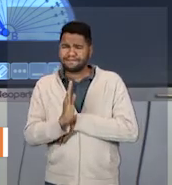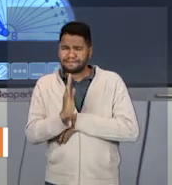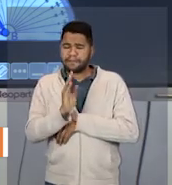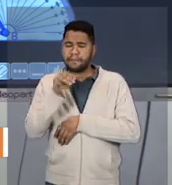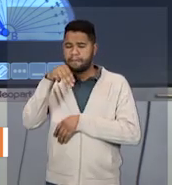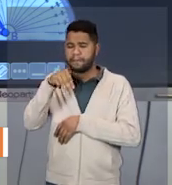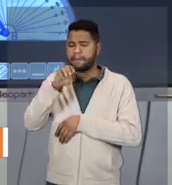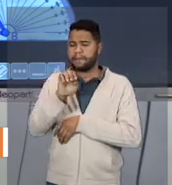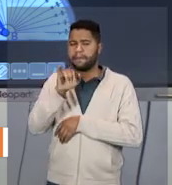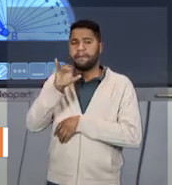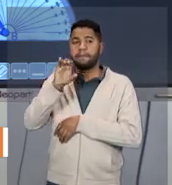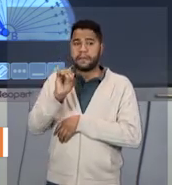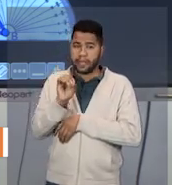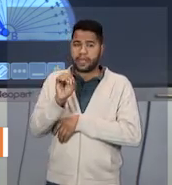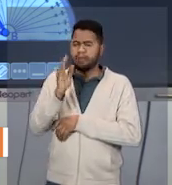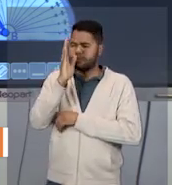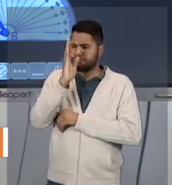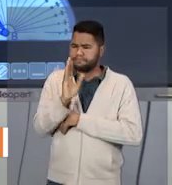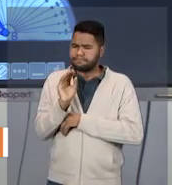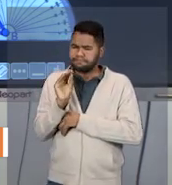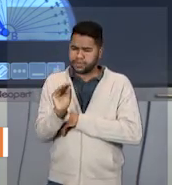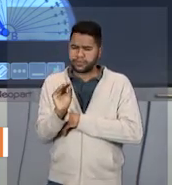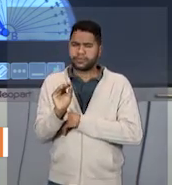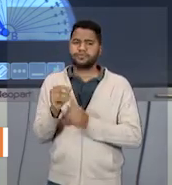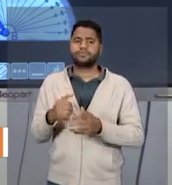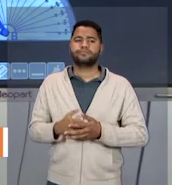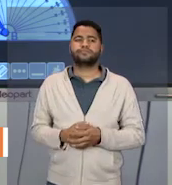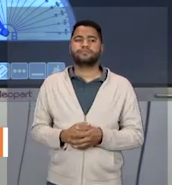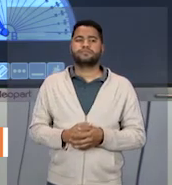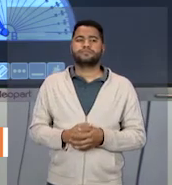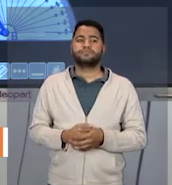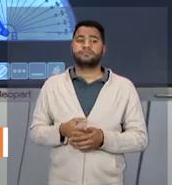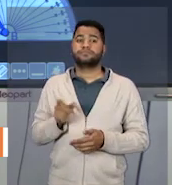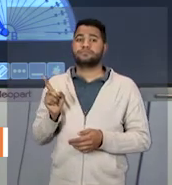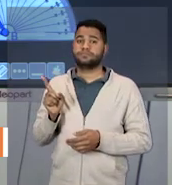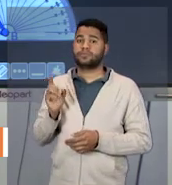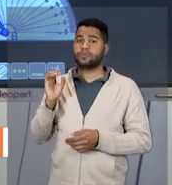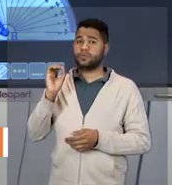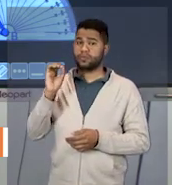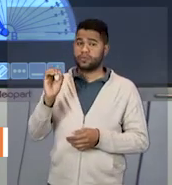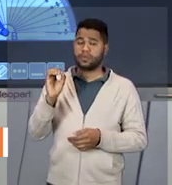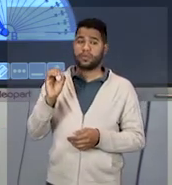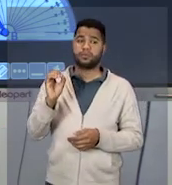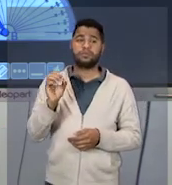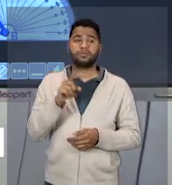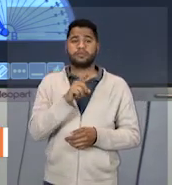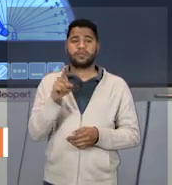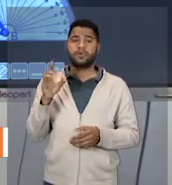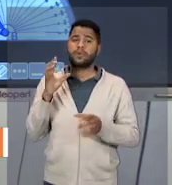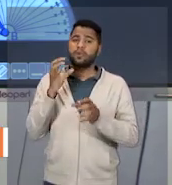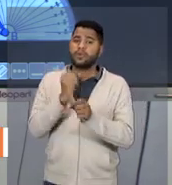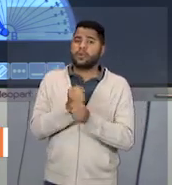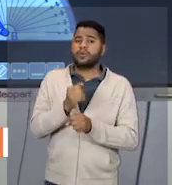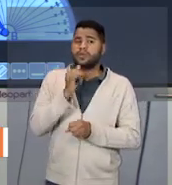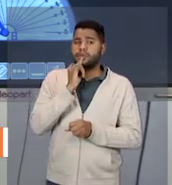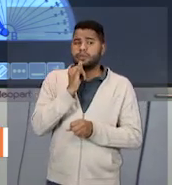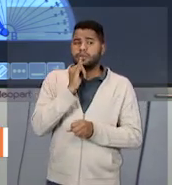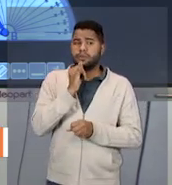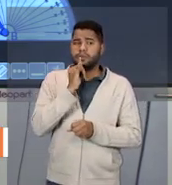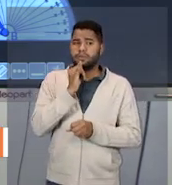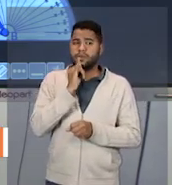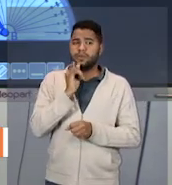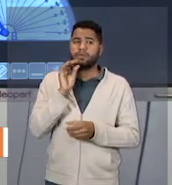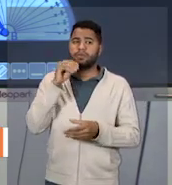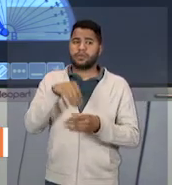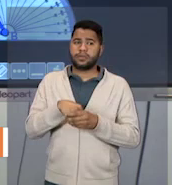esquecer, meio do transferidor, um dos lados no zero, e aí você conta. No caso aqui o zero está do lado de dentro,